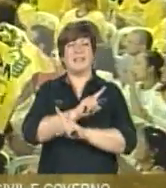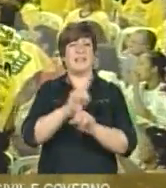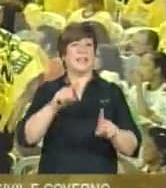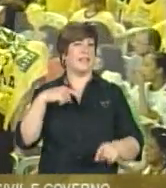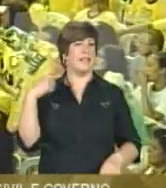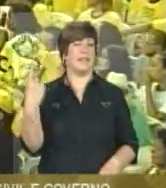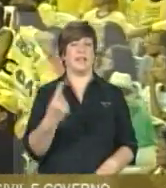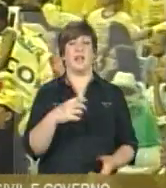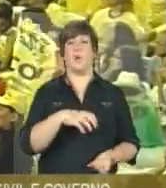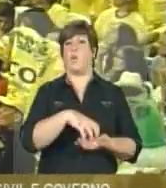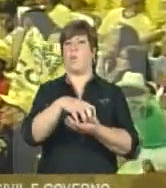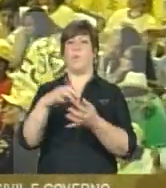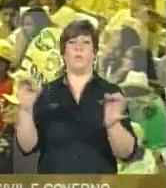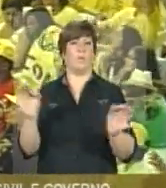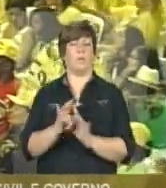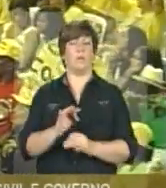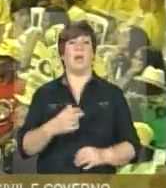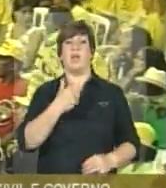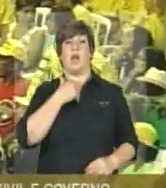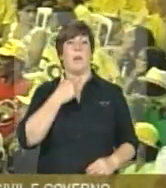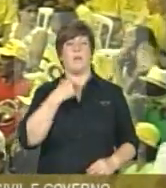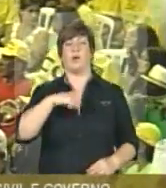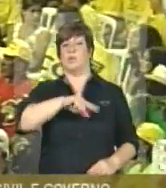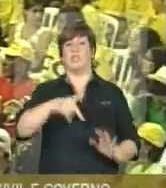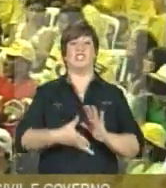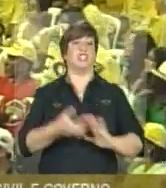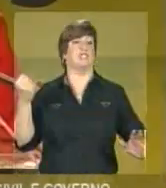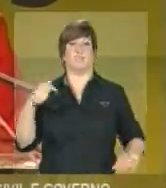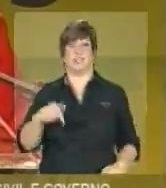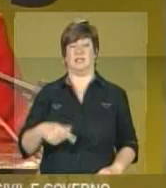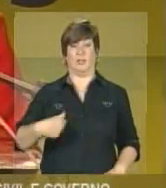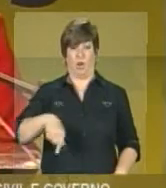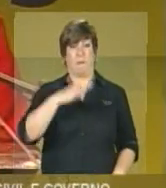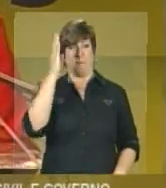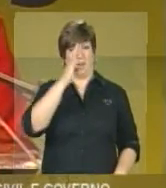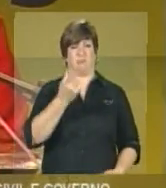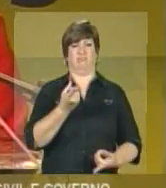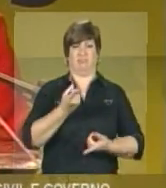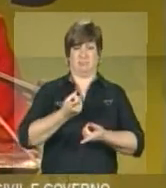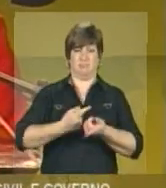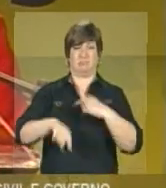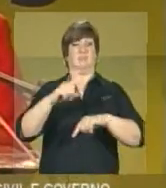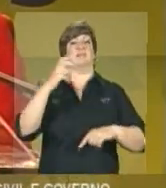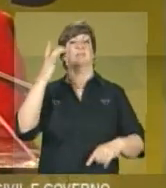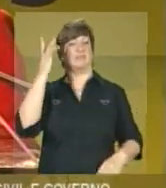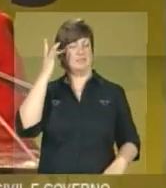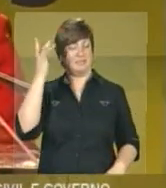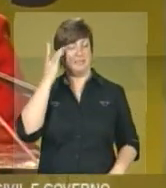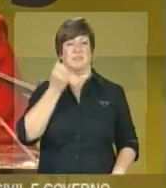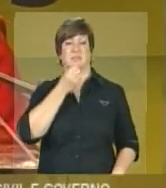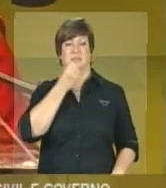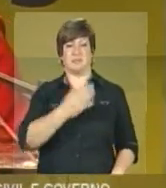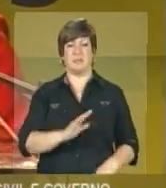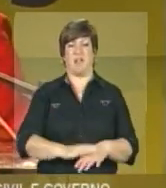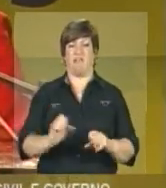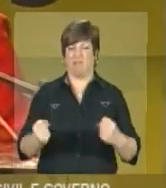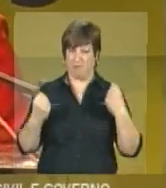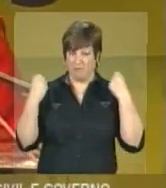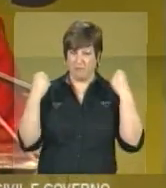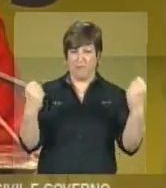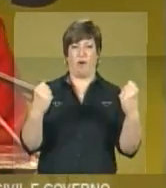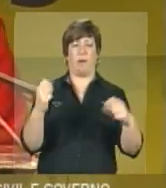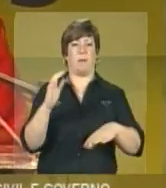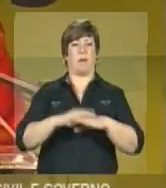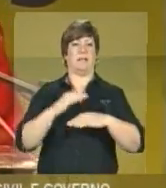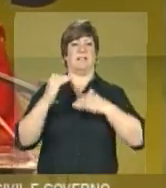Ninguém, nenhum grupo pode nos tirar isso. Nós somos hoje um país mais forte,